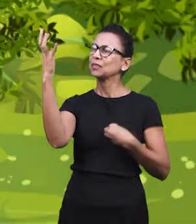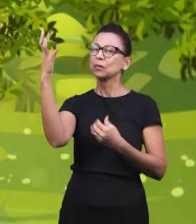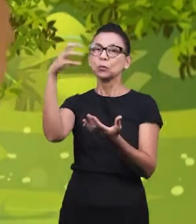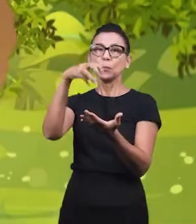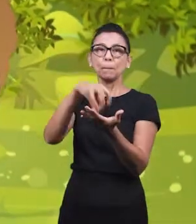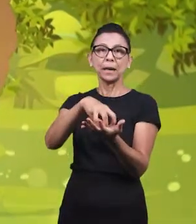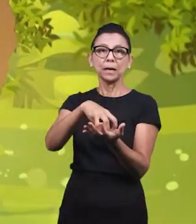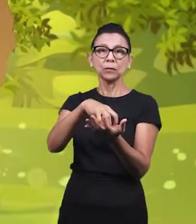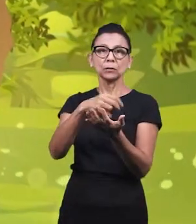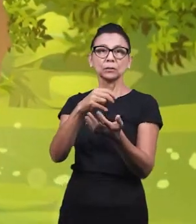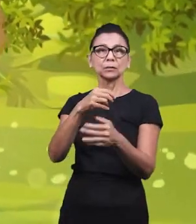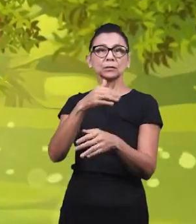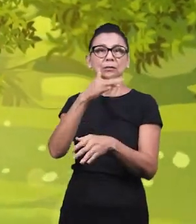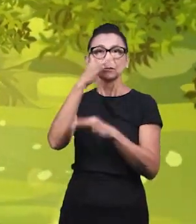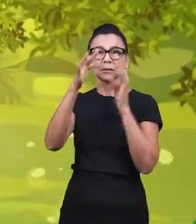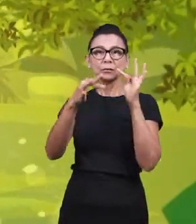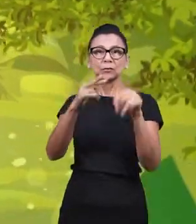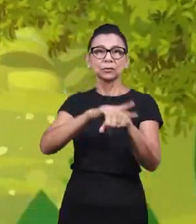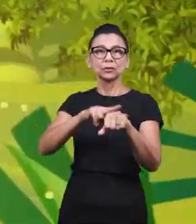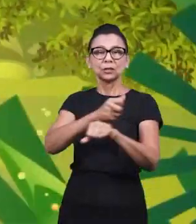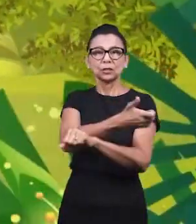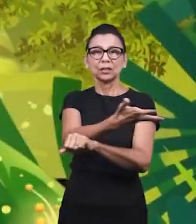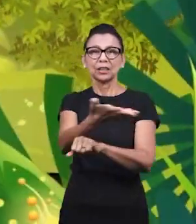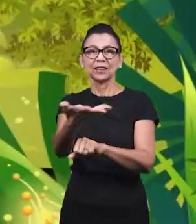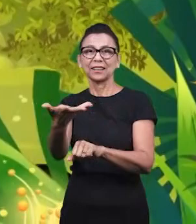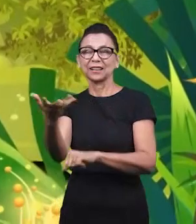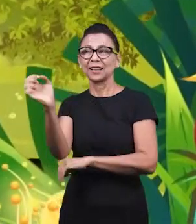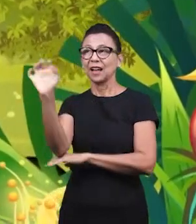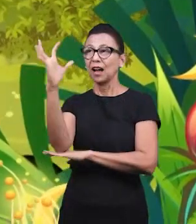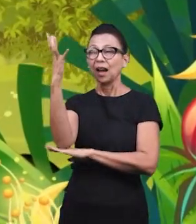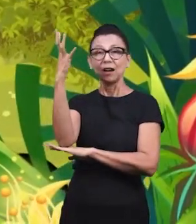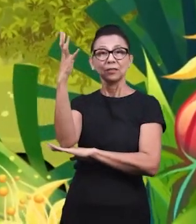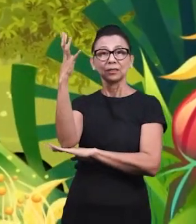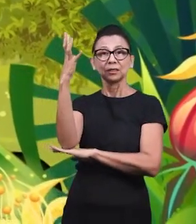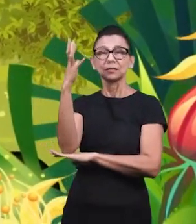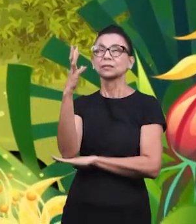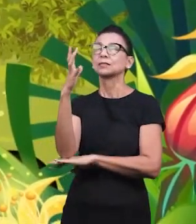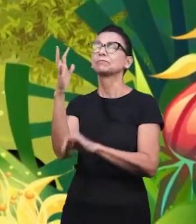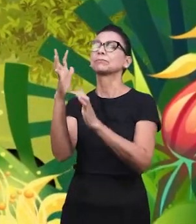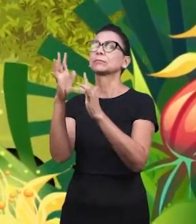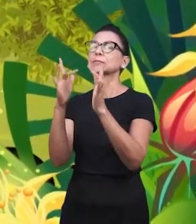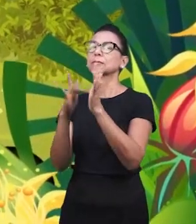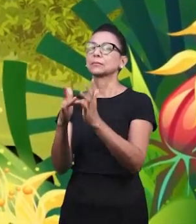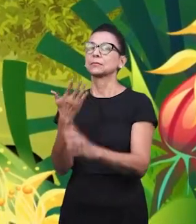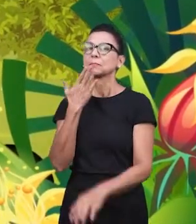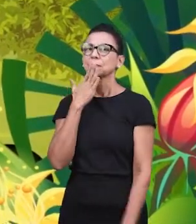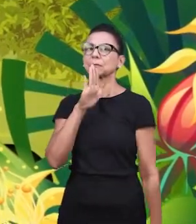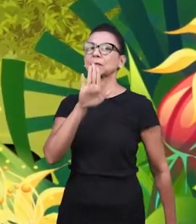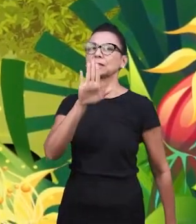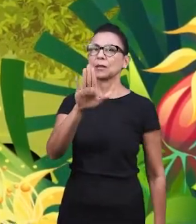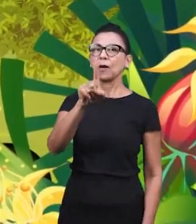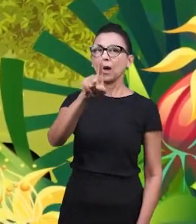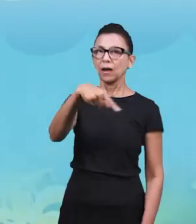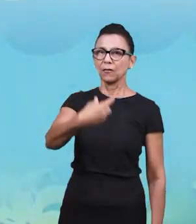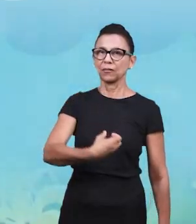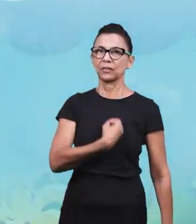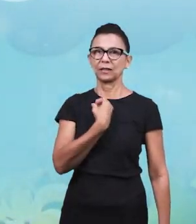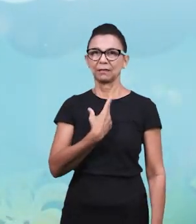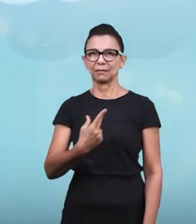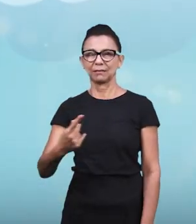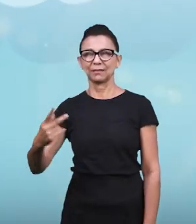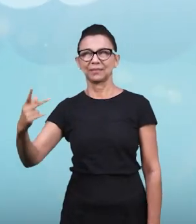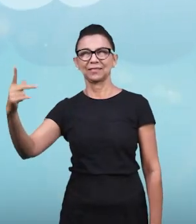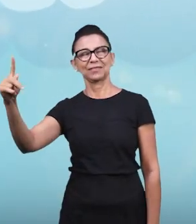vida no meio do jardim. É certeza que Jesus me prometeu.